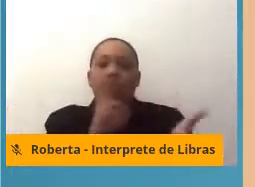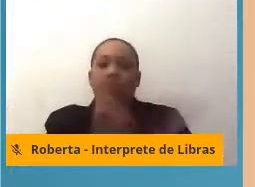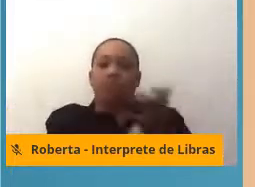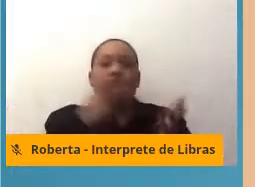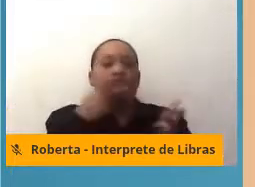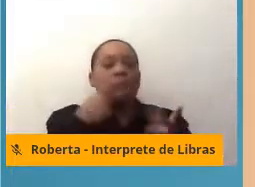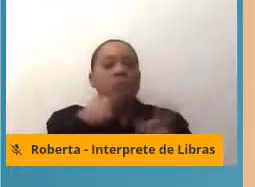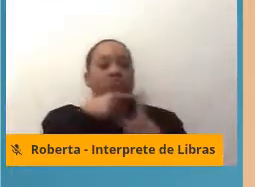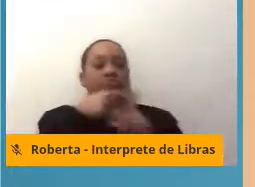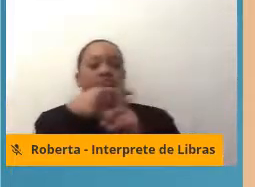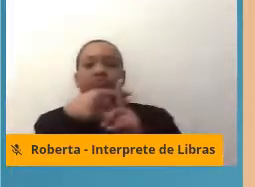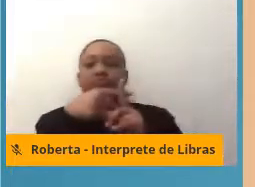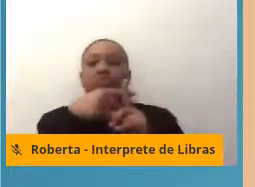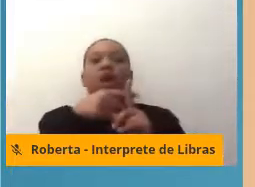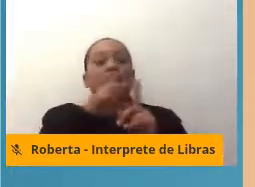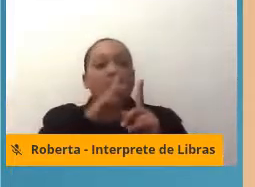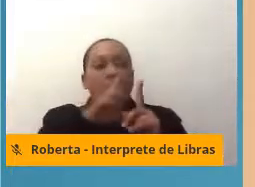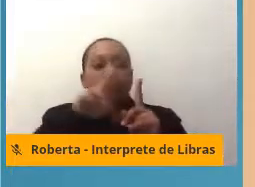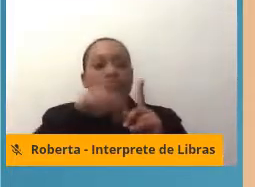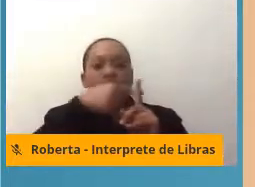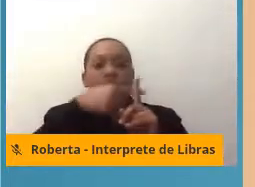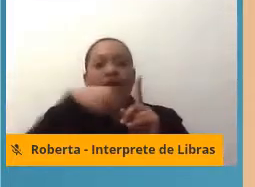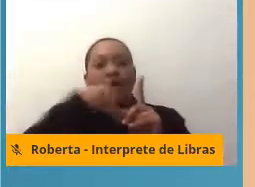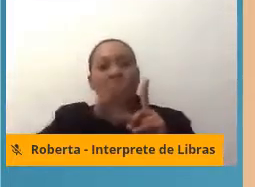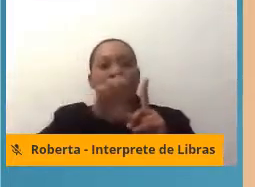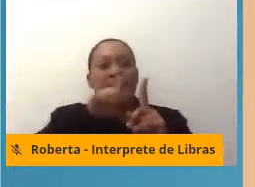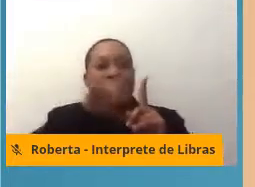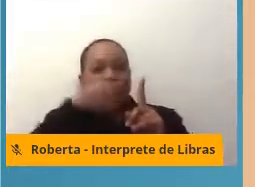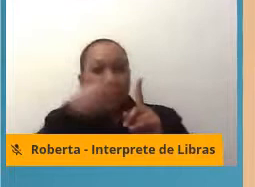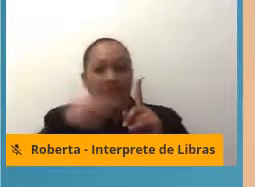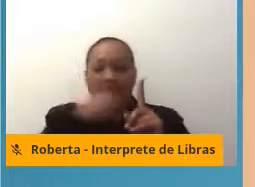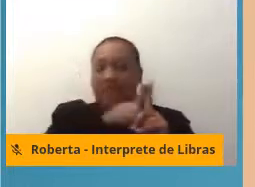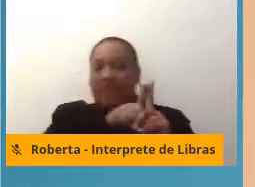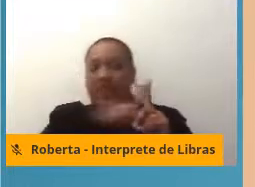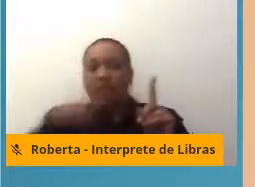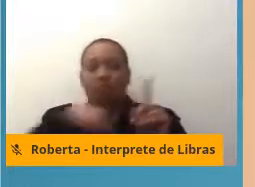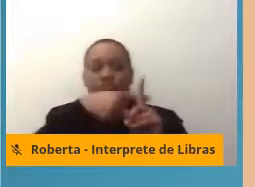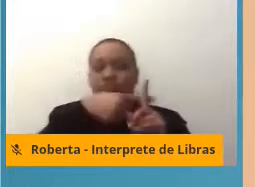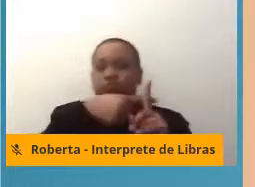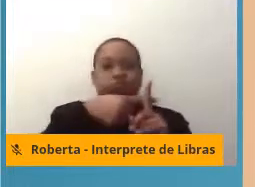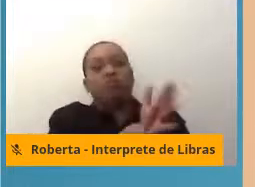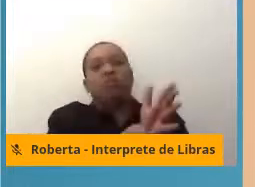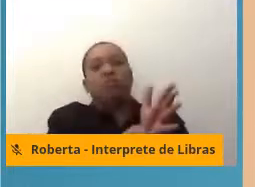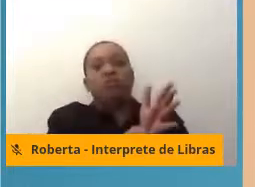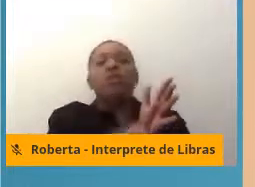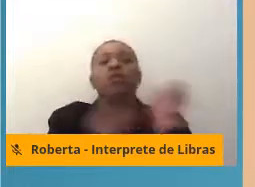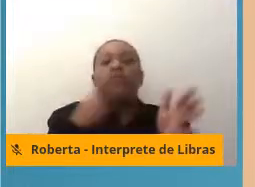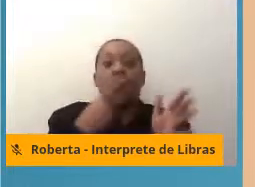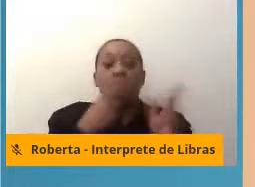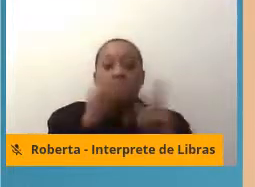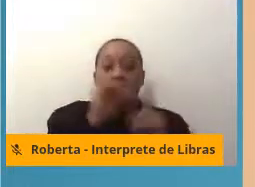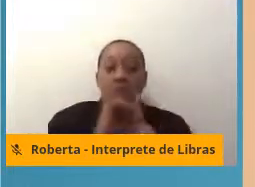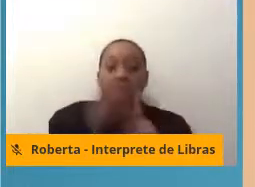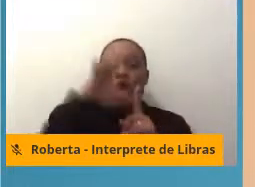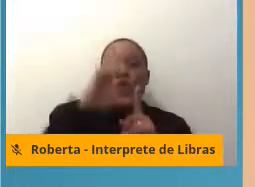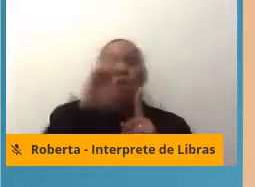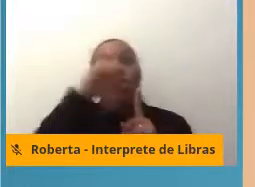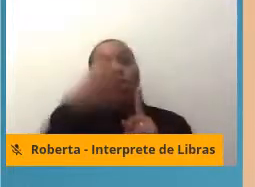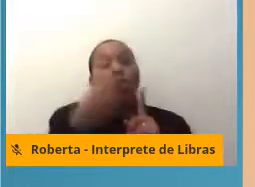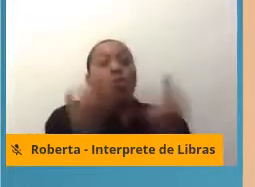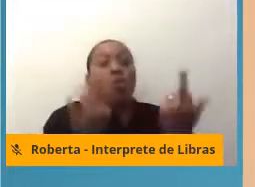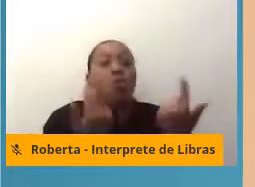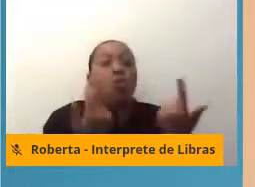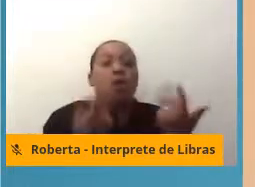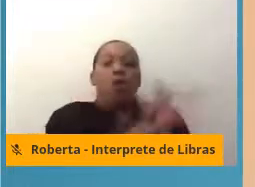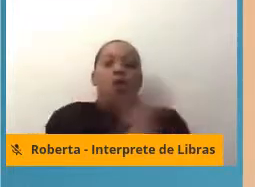reagente se eu tiver resultados maior ou igual a 1. Então, esse paciente aqui, ó, está muito longe de 1. Então, ele